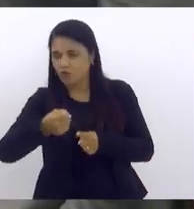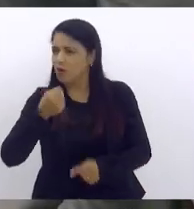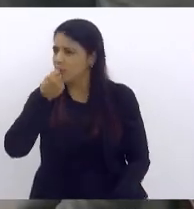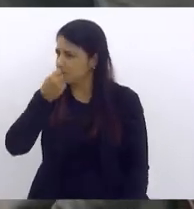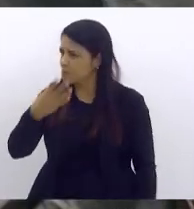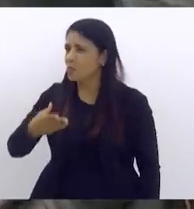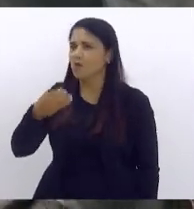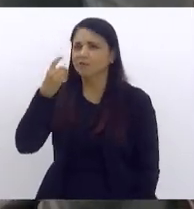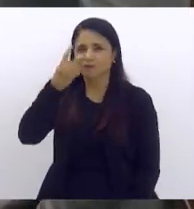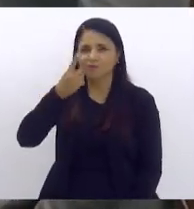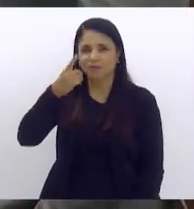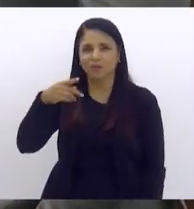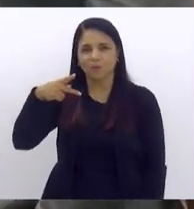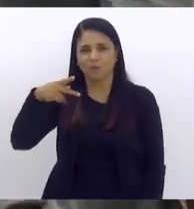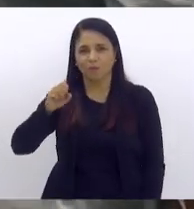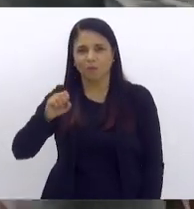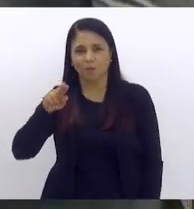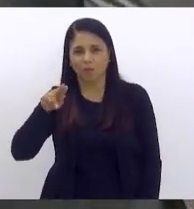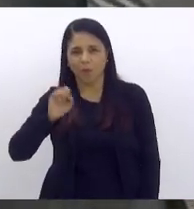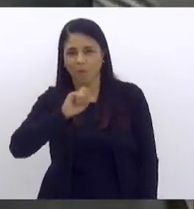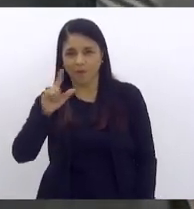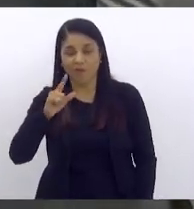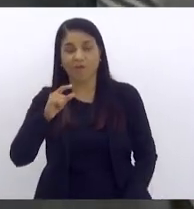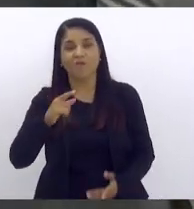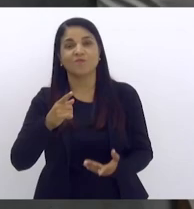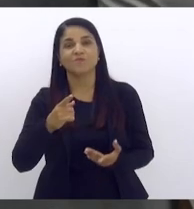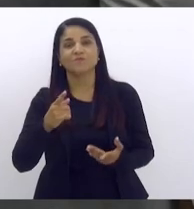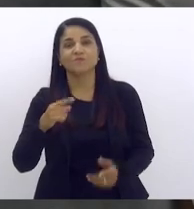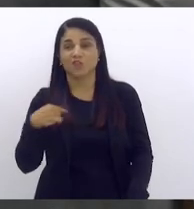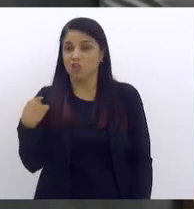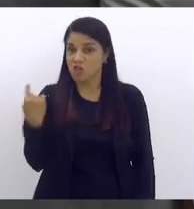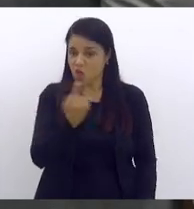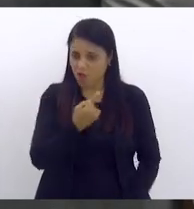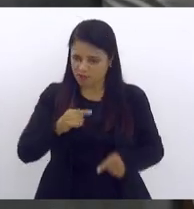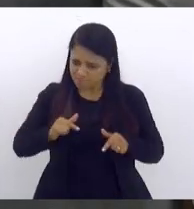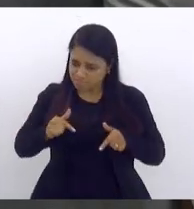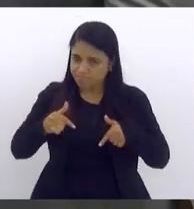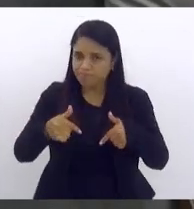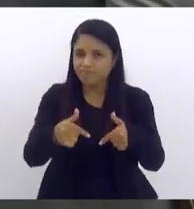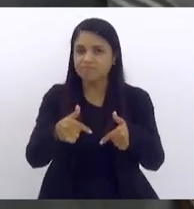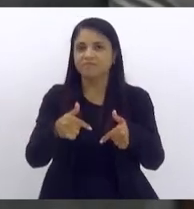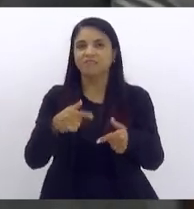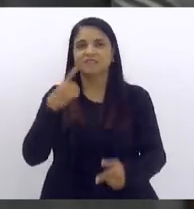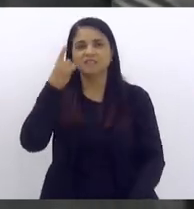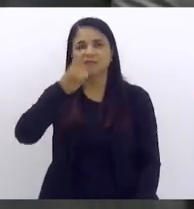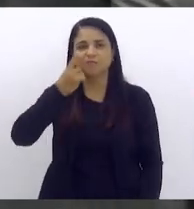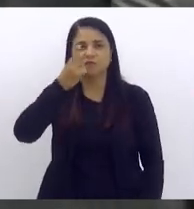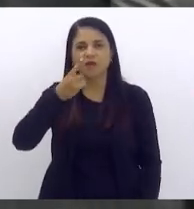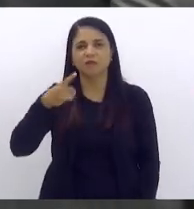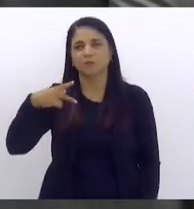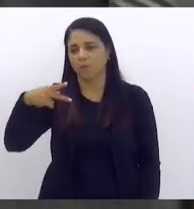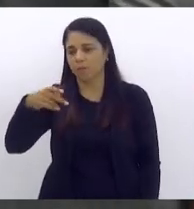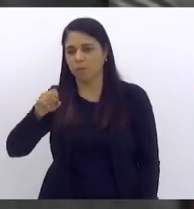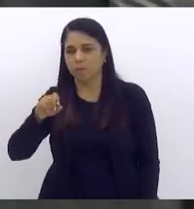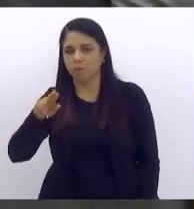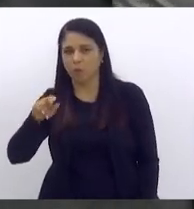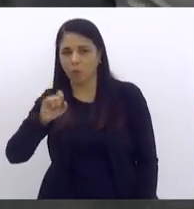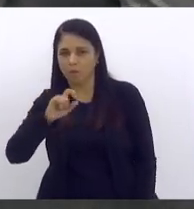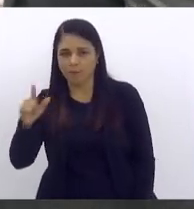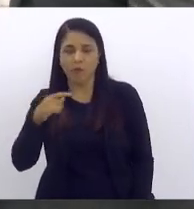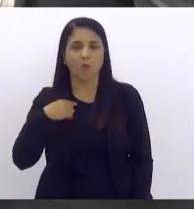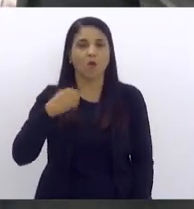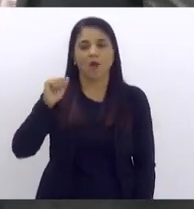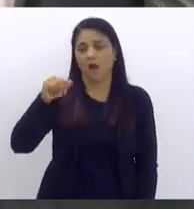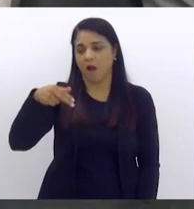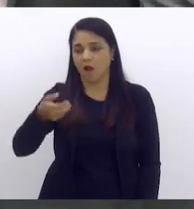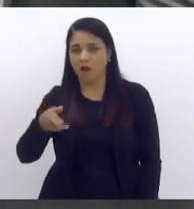Bell. Nós vamos levar, graças a nossa ação, deputados nessa casa, deputado Paul Bell, deputado Anderson Moraes, deputado